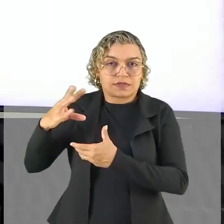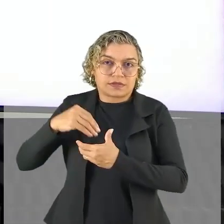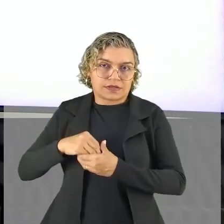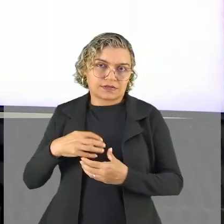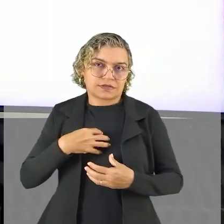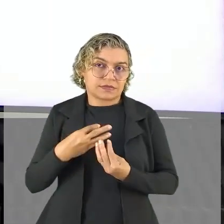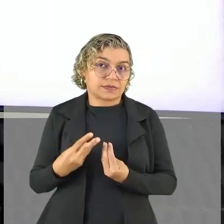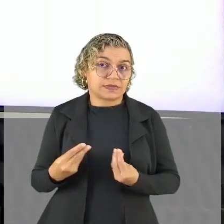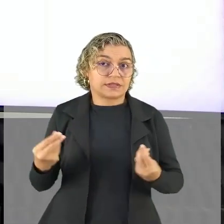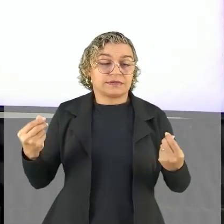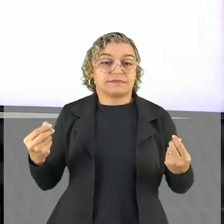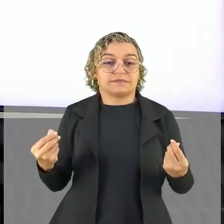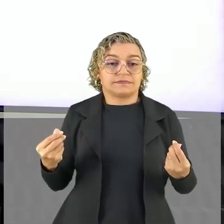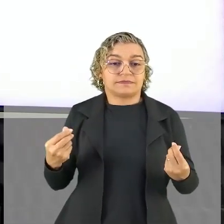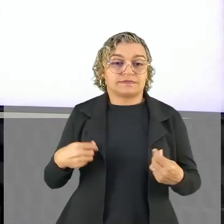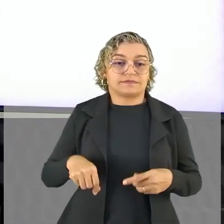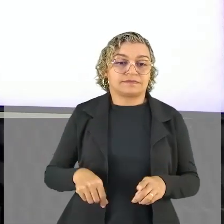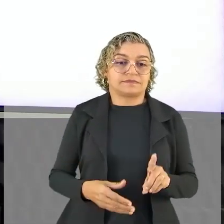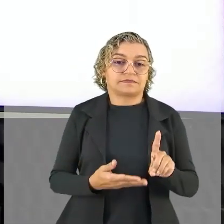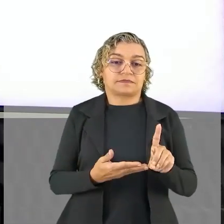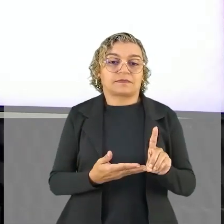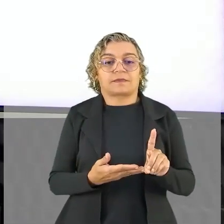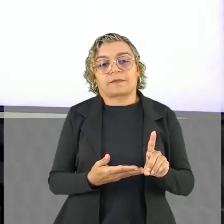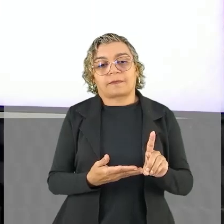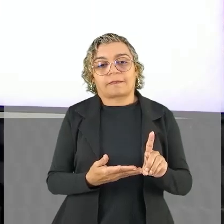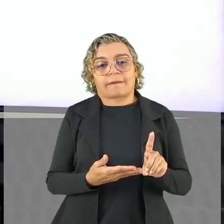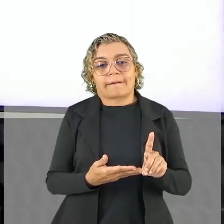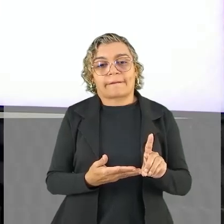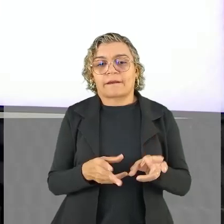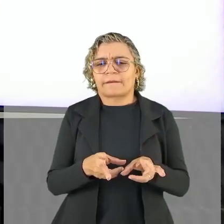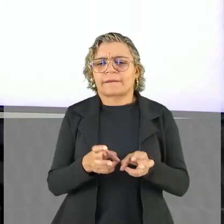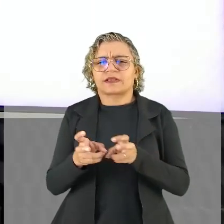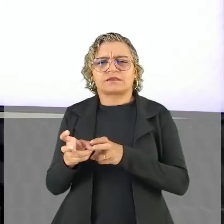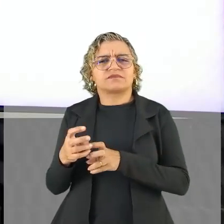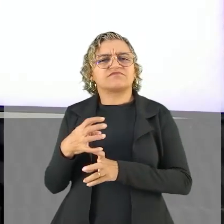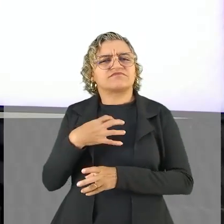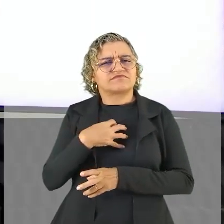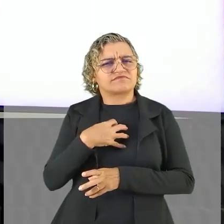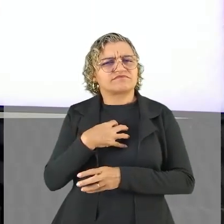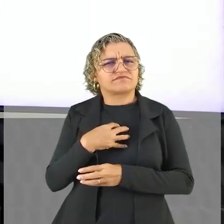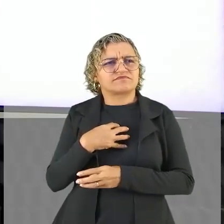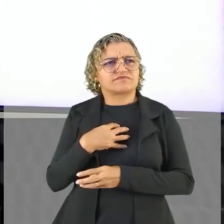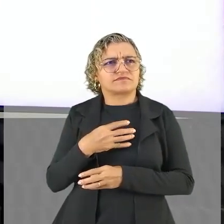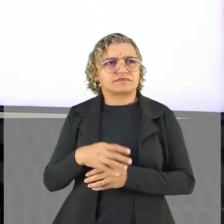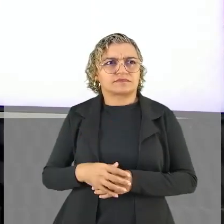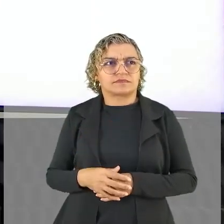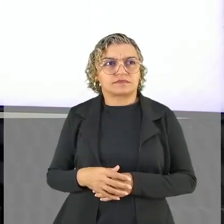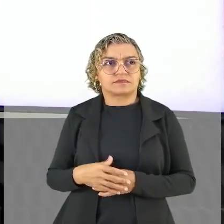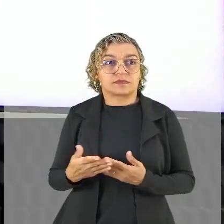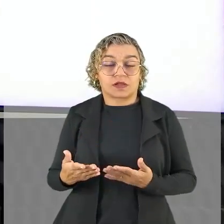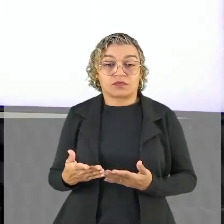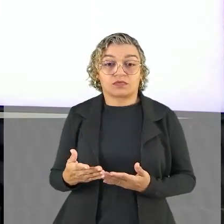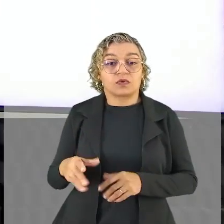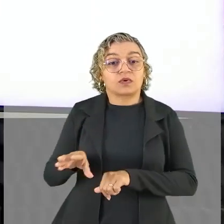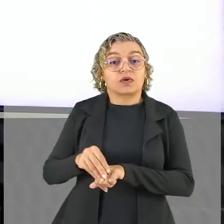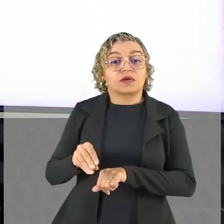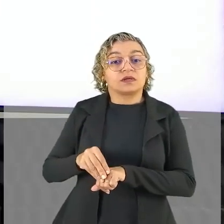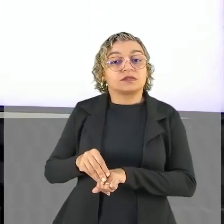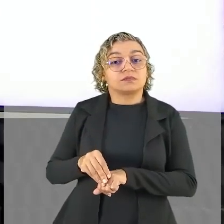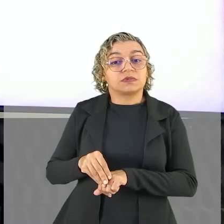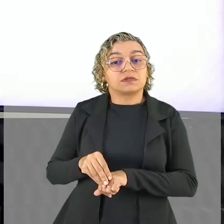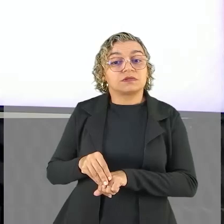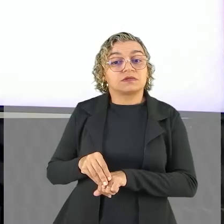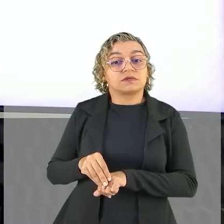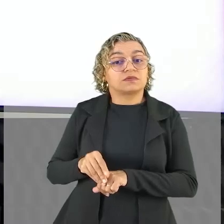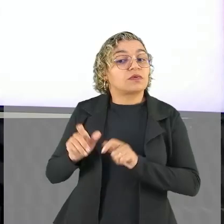Então, letra D. Percepção dos sentidos, né? Então, para o David Hume, o conhecimento ele tem sua gênese onde?